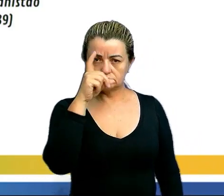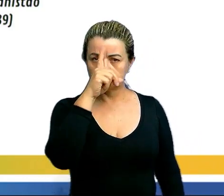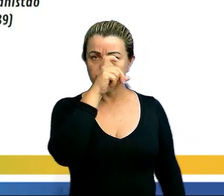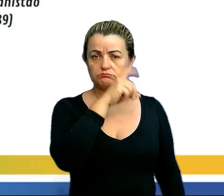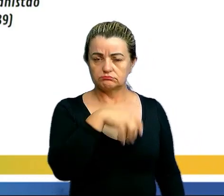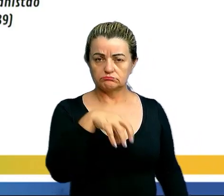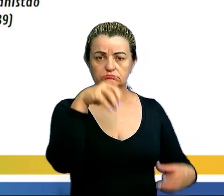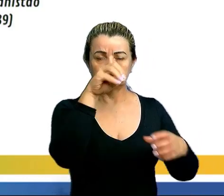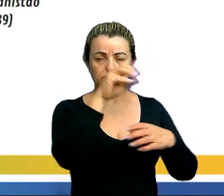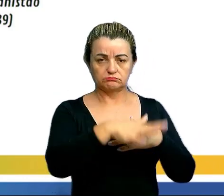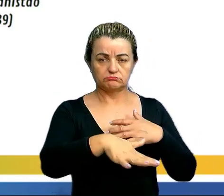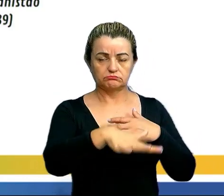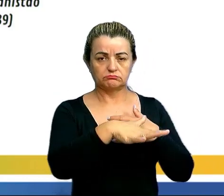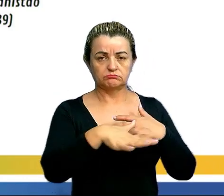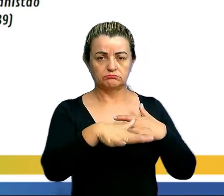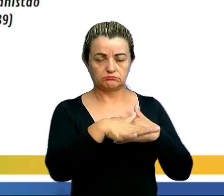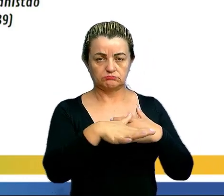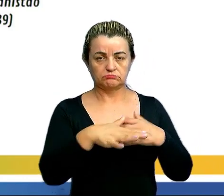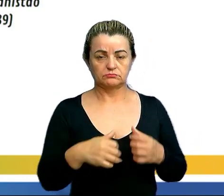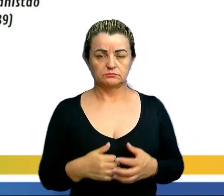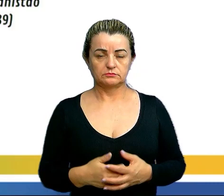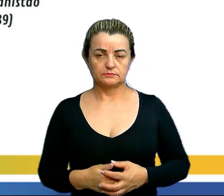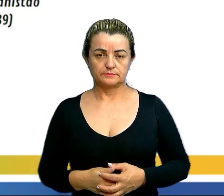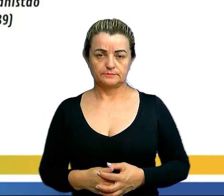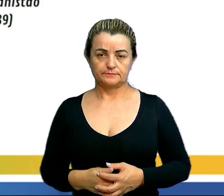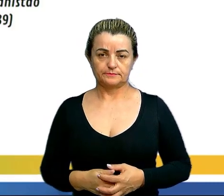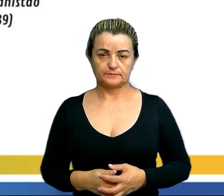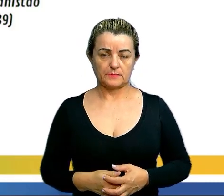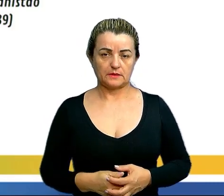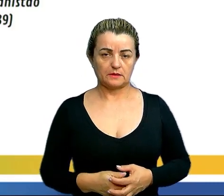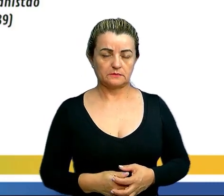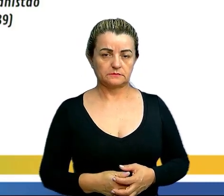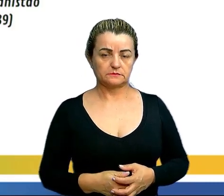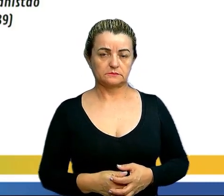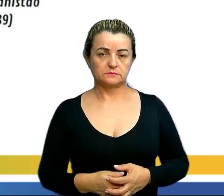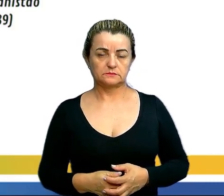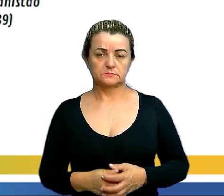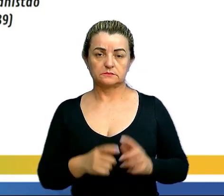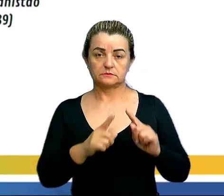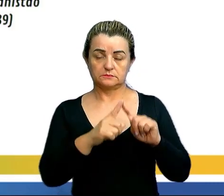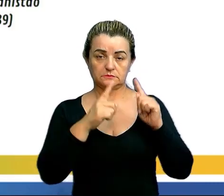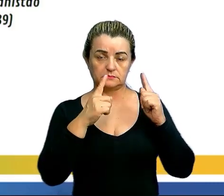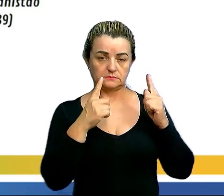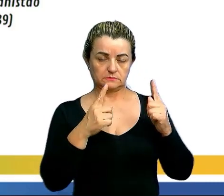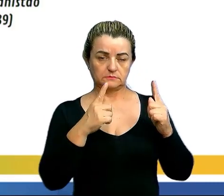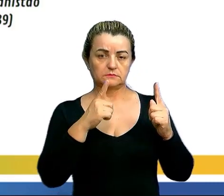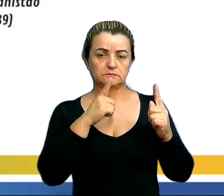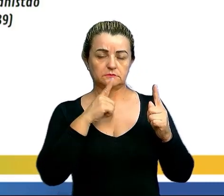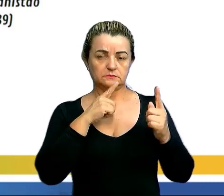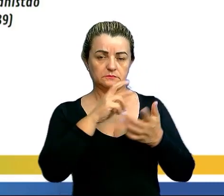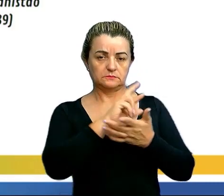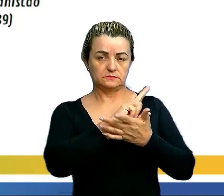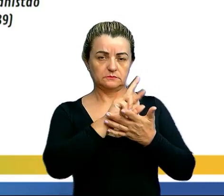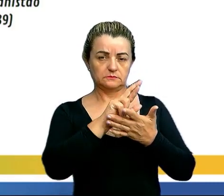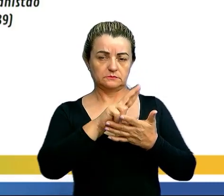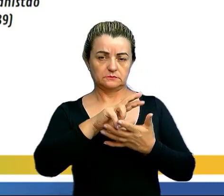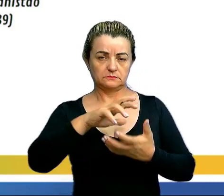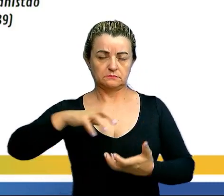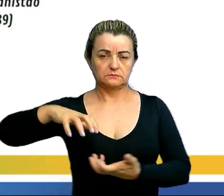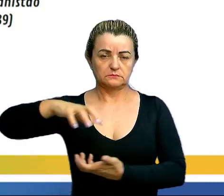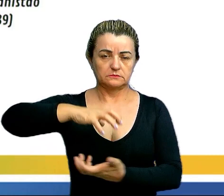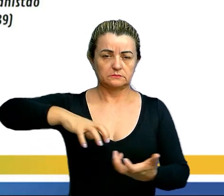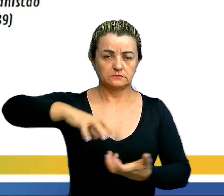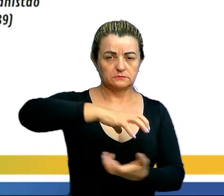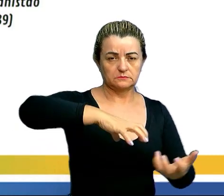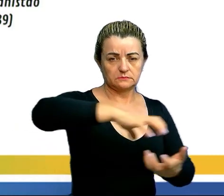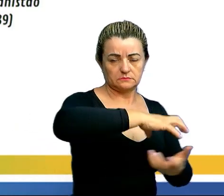enfrentamento direto dessas duas nações, né, desses dois blocos. Mas houveram vários conflitos